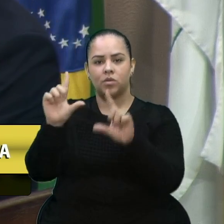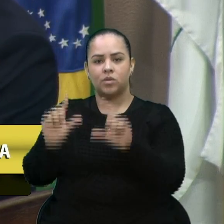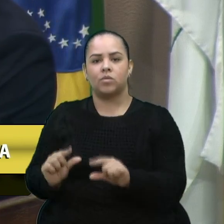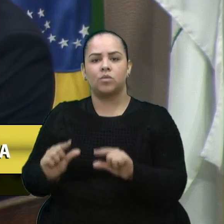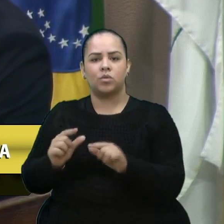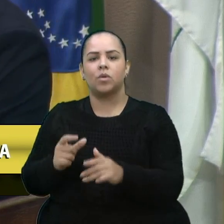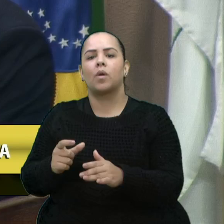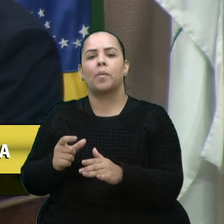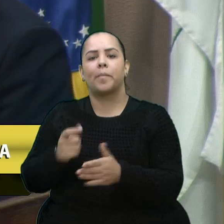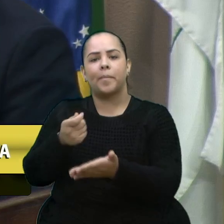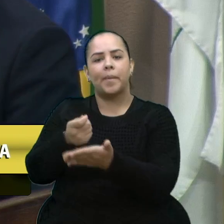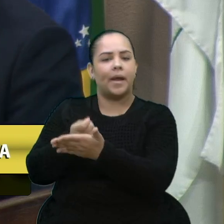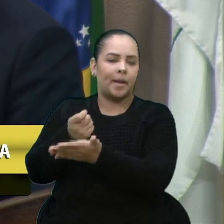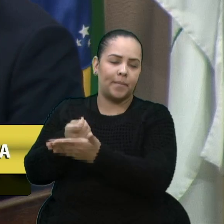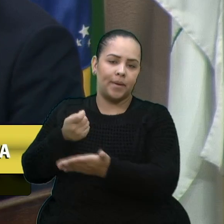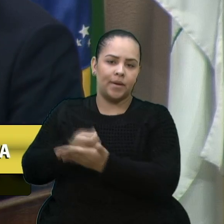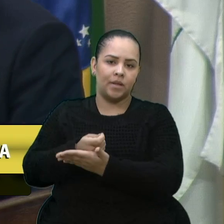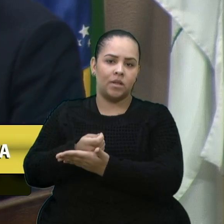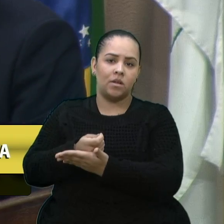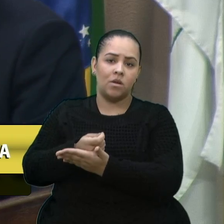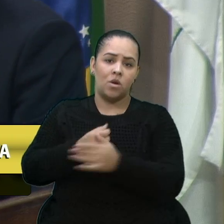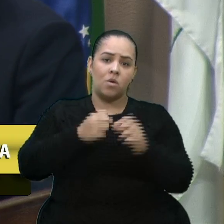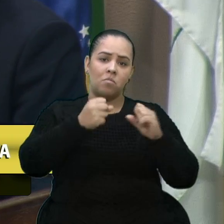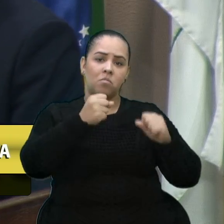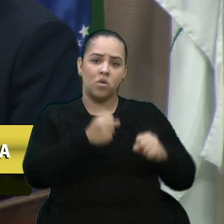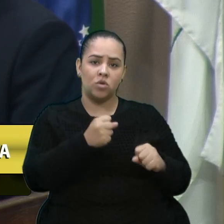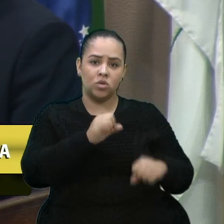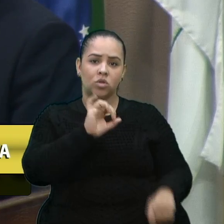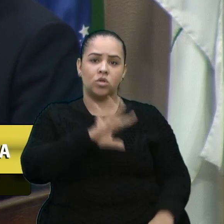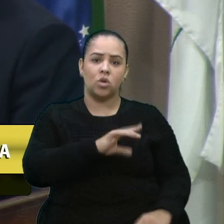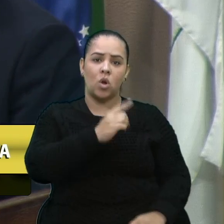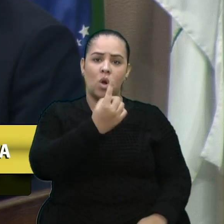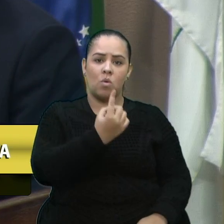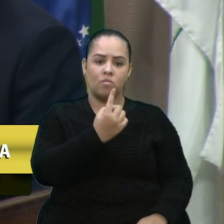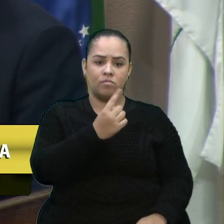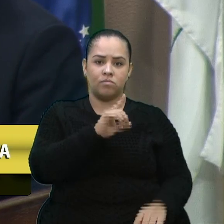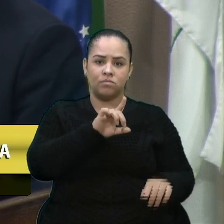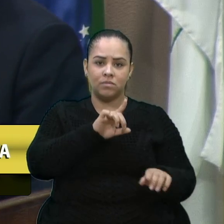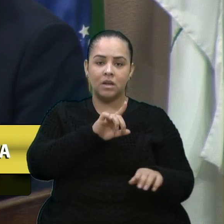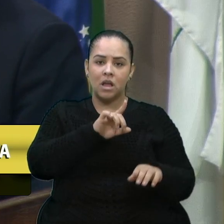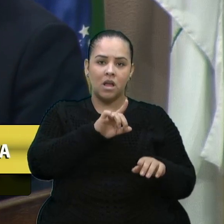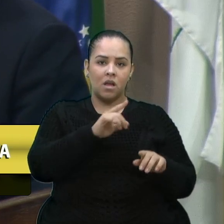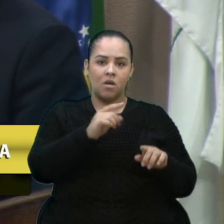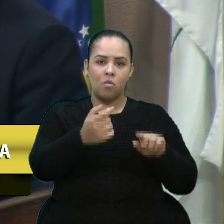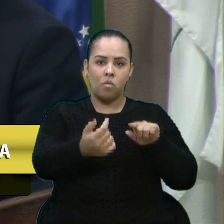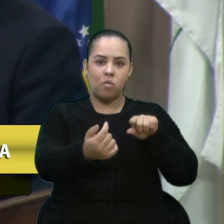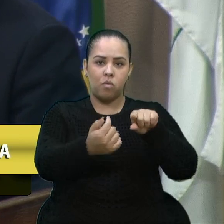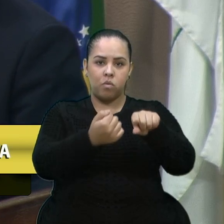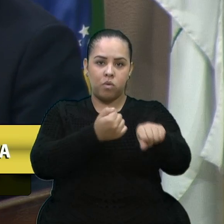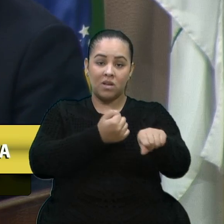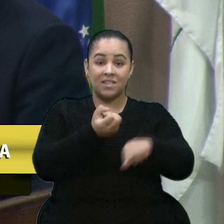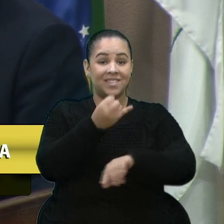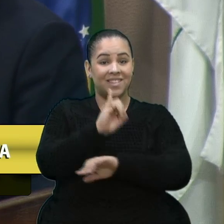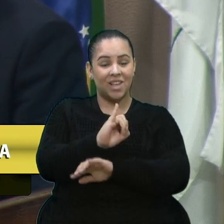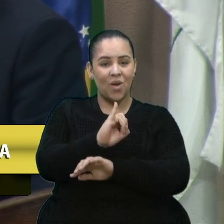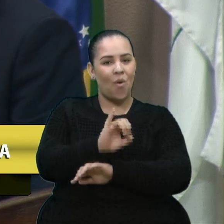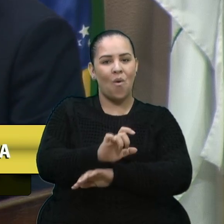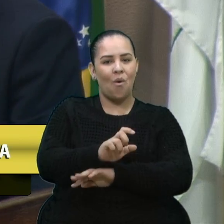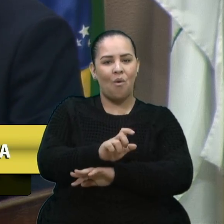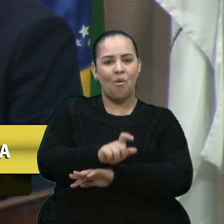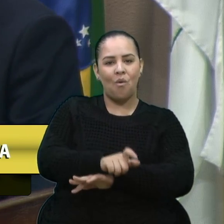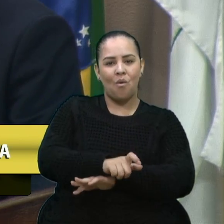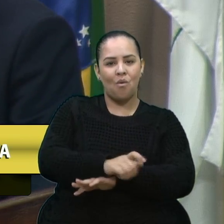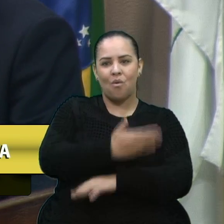por exemplo, a cobrança em apenas um sentido das vias. Se o governador quiser manter